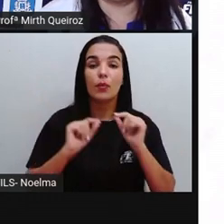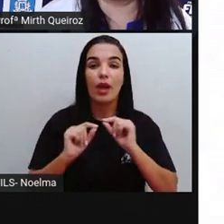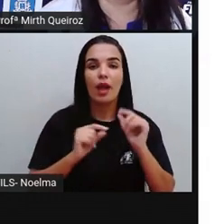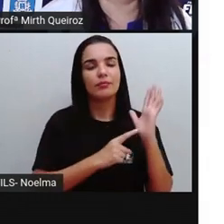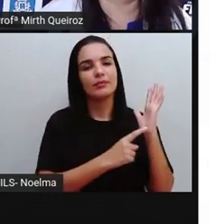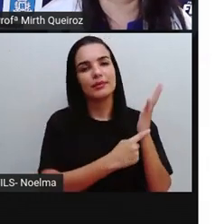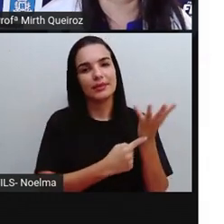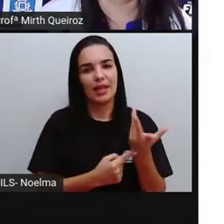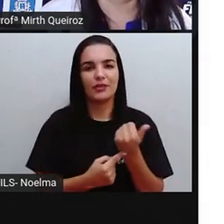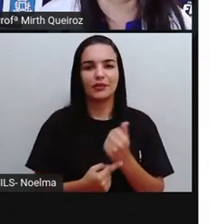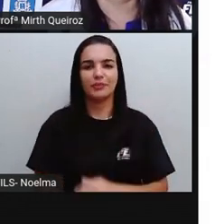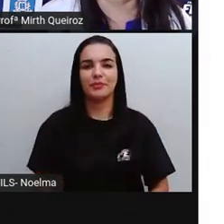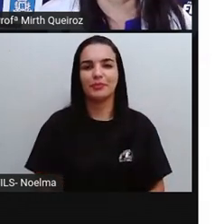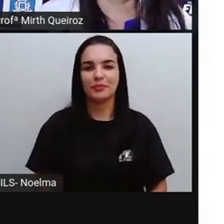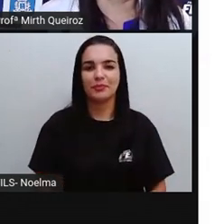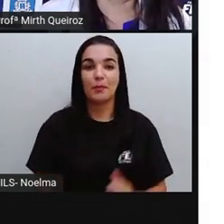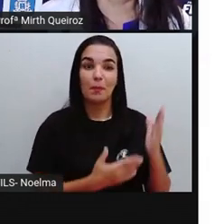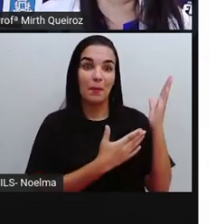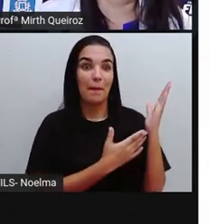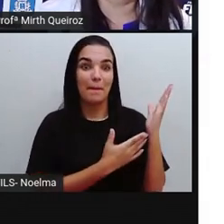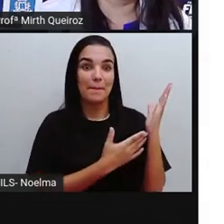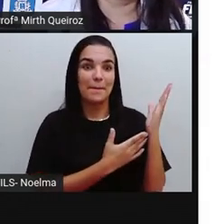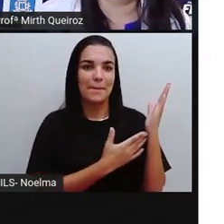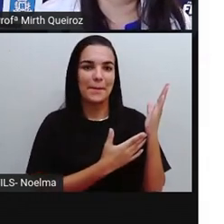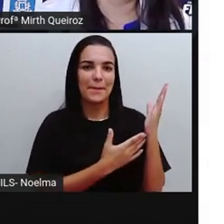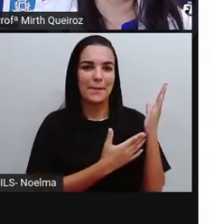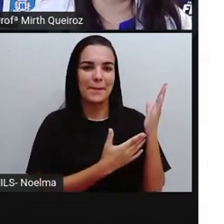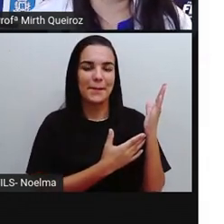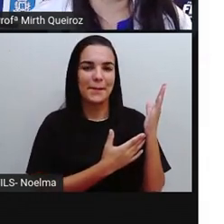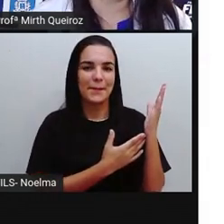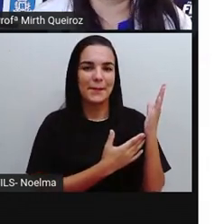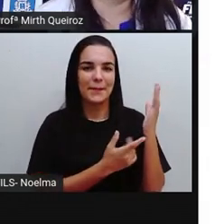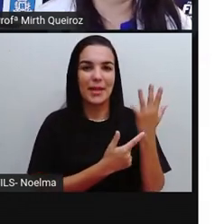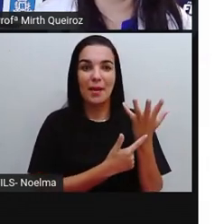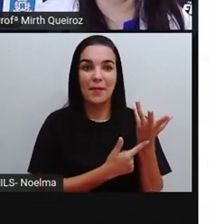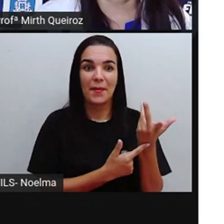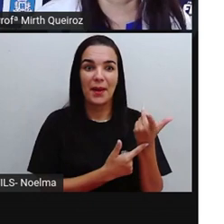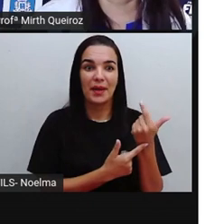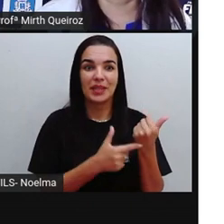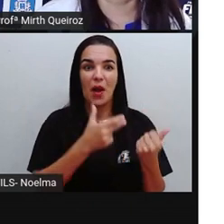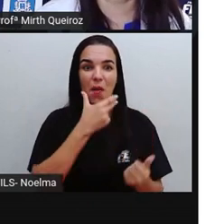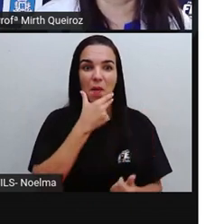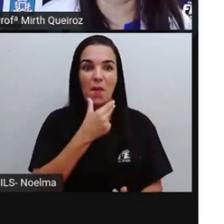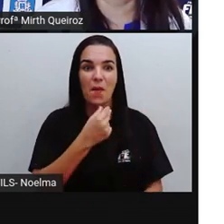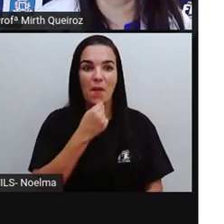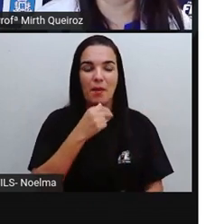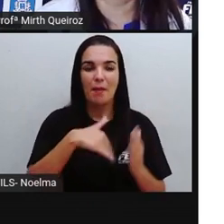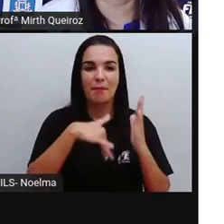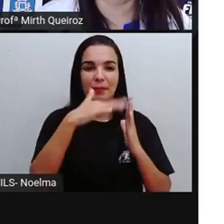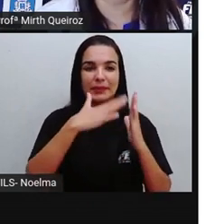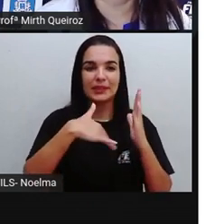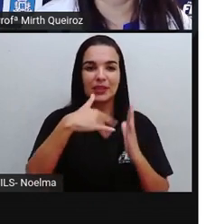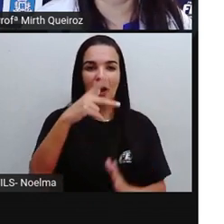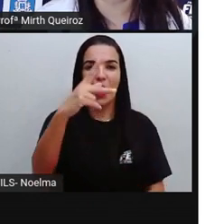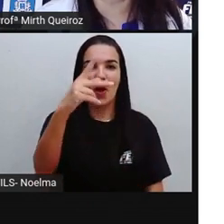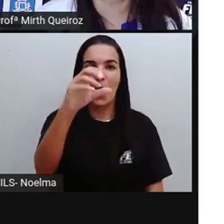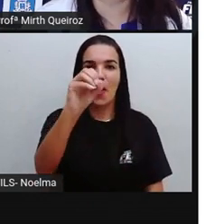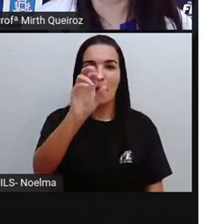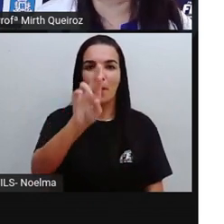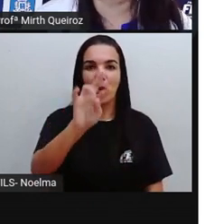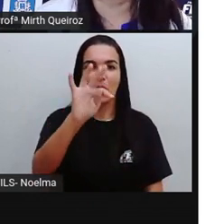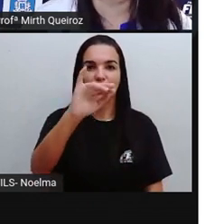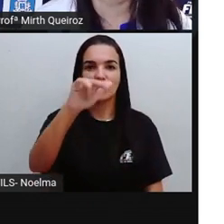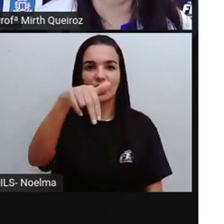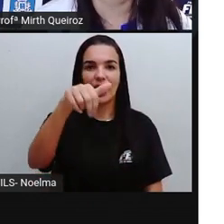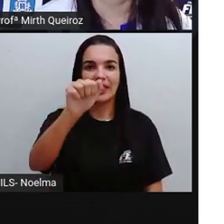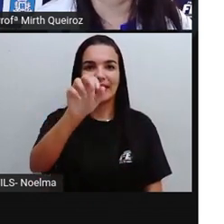própria arte. Aqui a gente tem uma obra de Portinari, que retrata aí o trabalhador na cultura